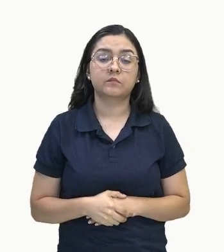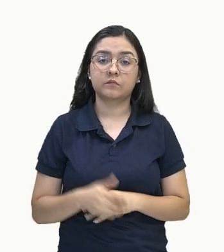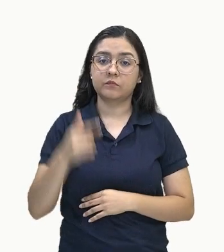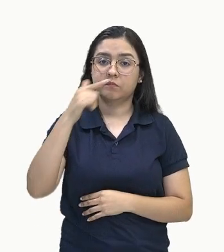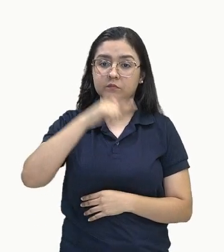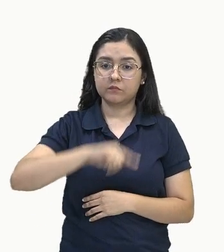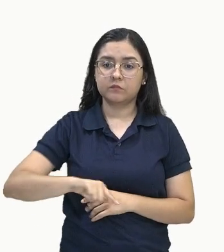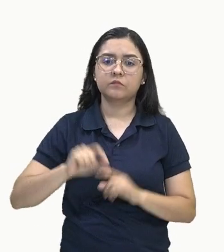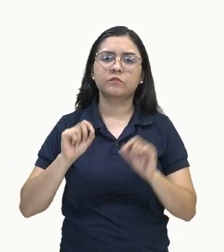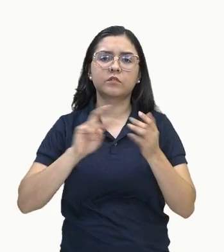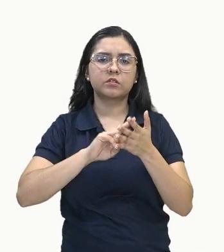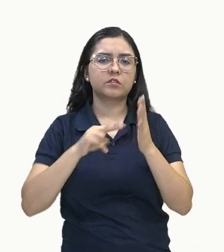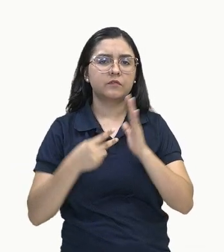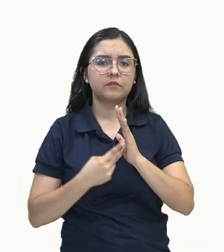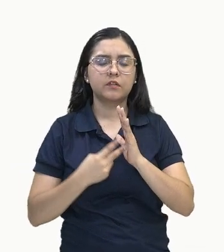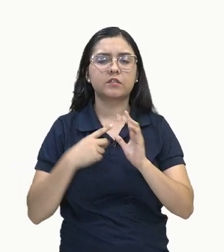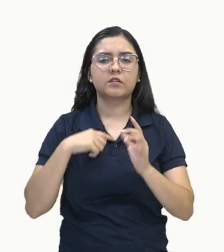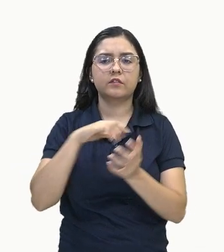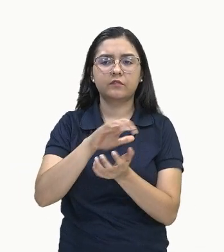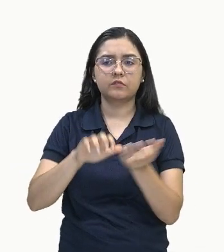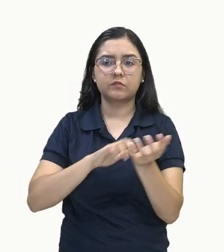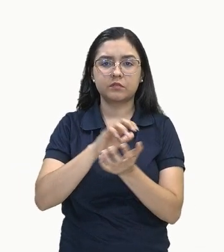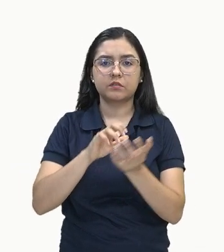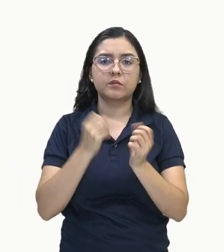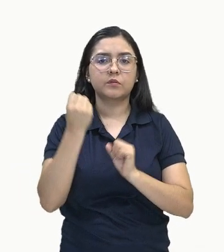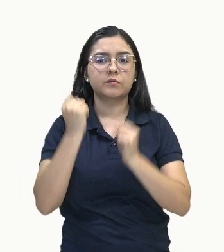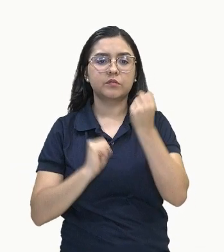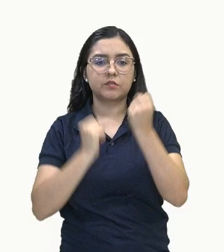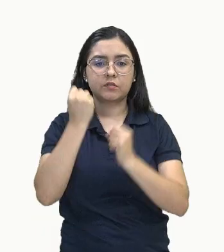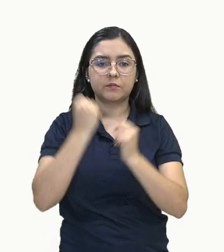vez, o que é Revolução Industrial, gente? Uma